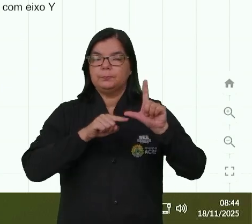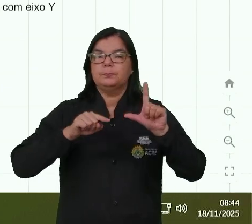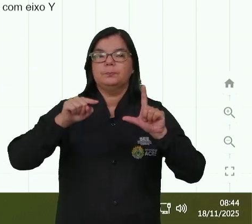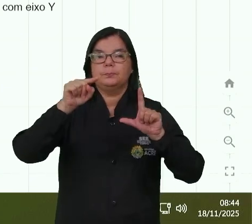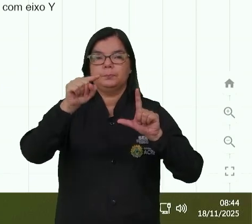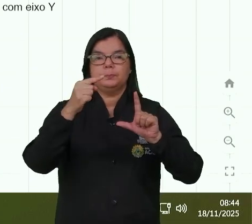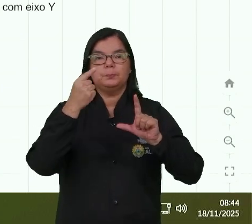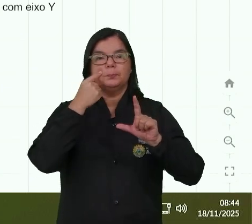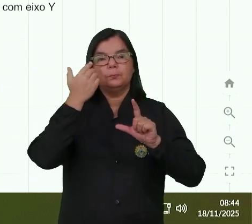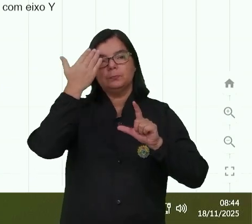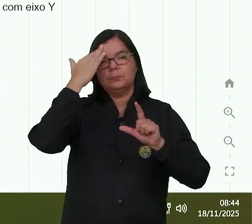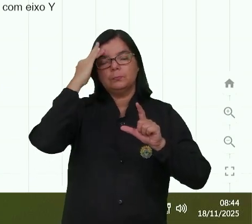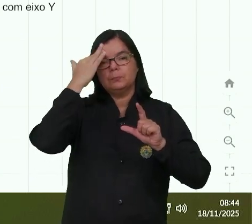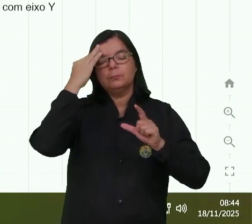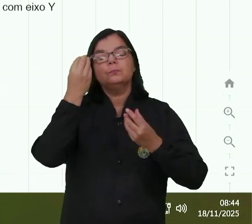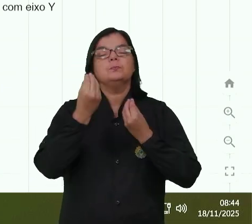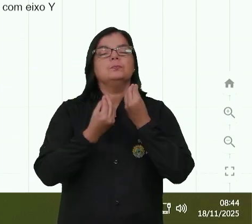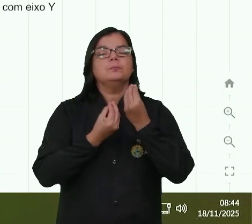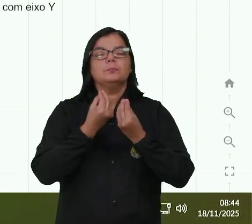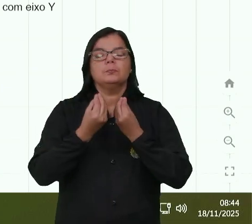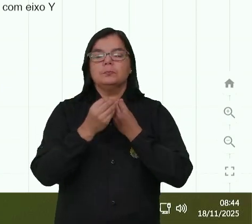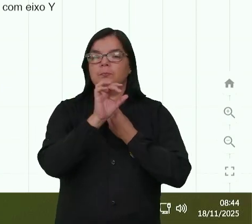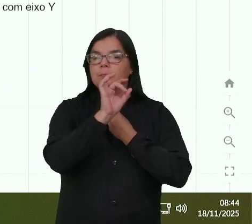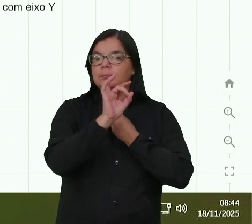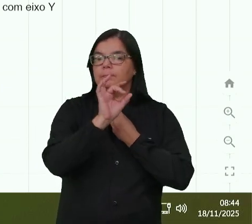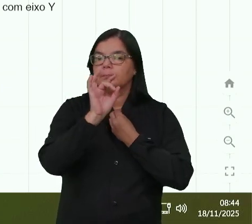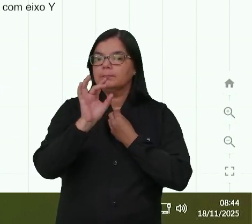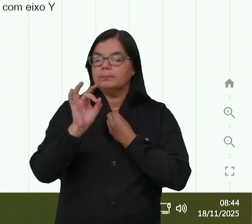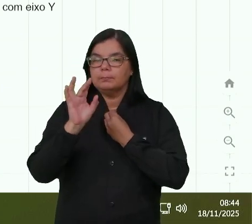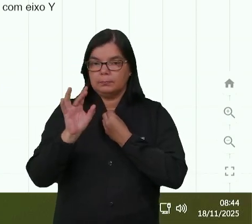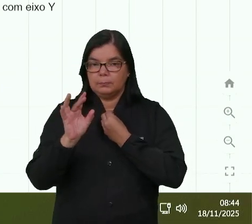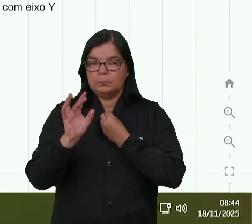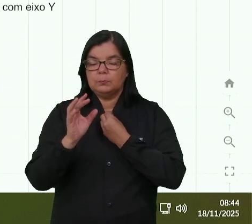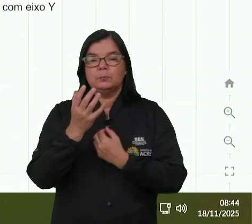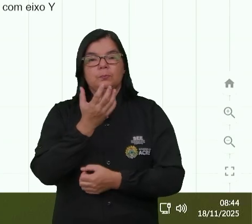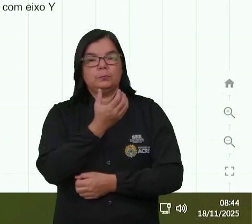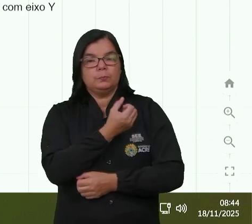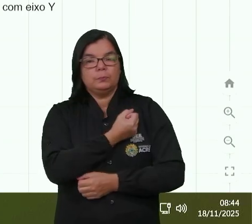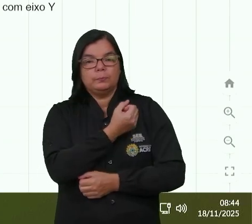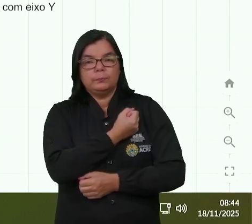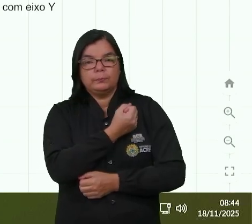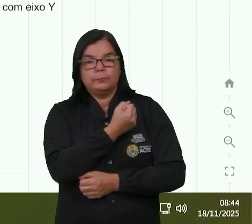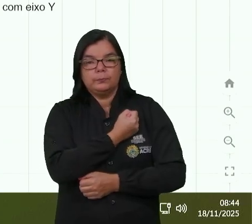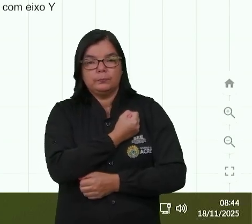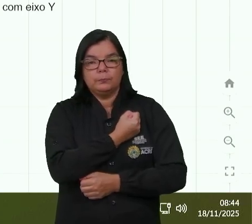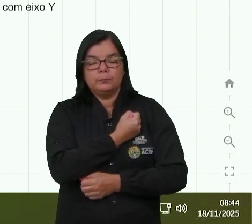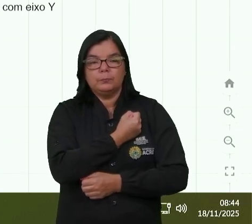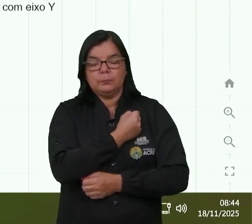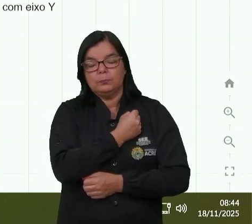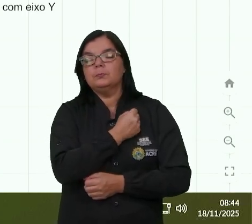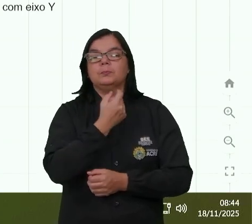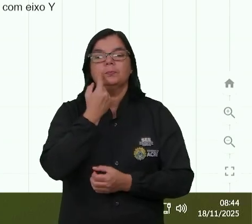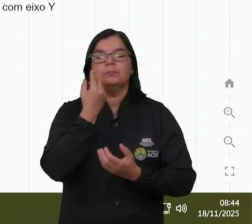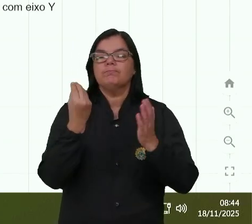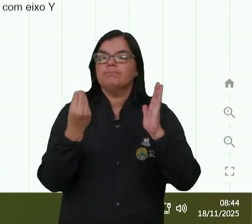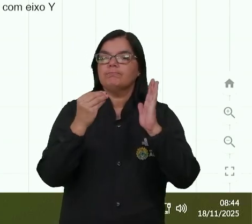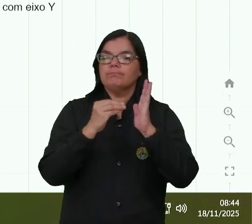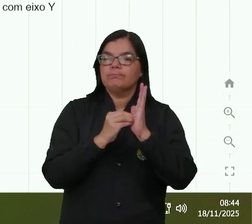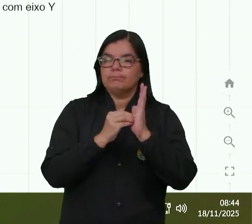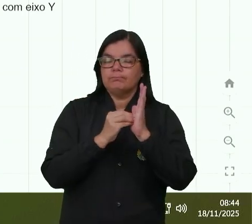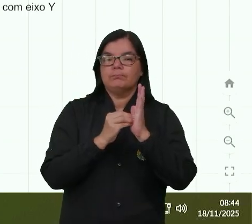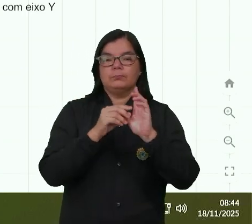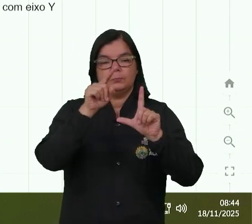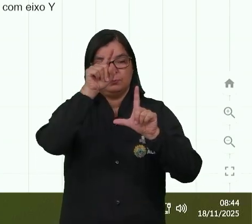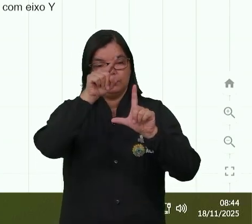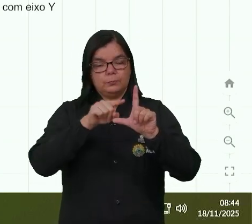Agora vamos entender o que cada um desses coeficientes interfere no gráfico. Vamos começar